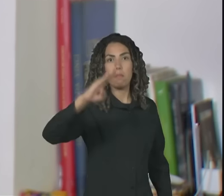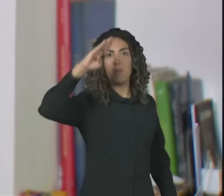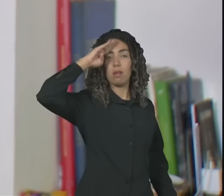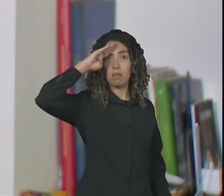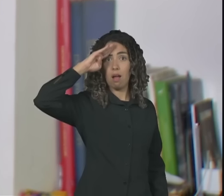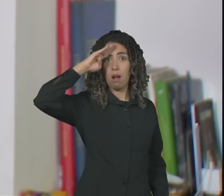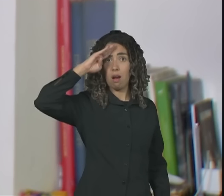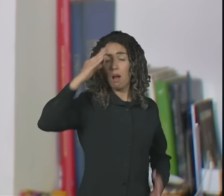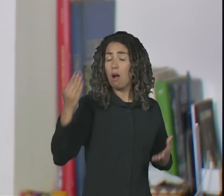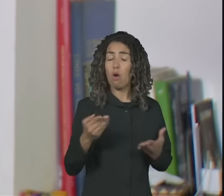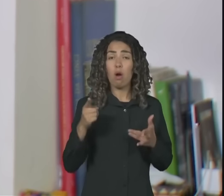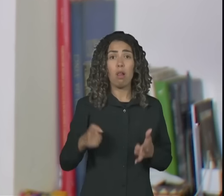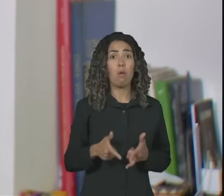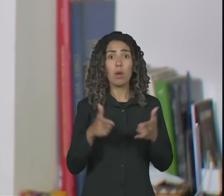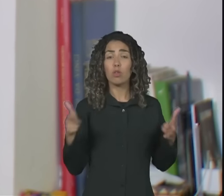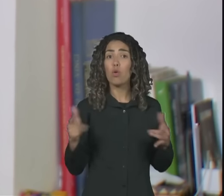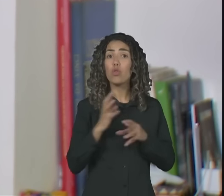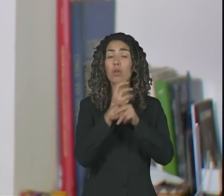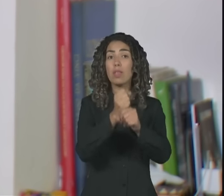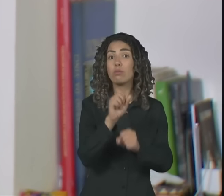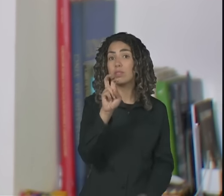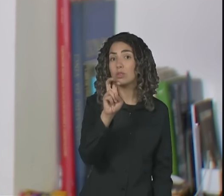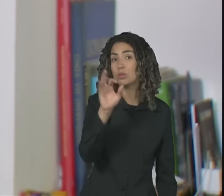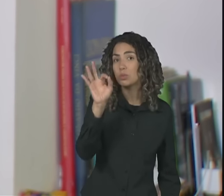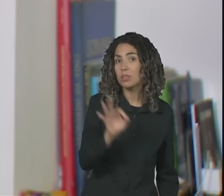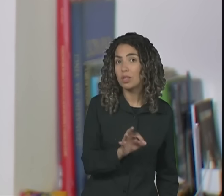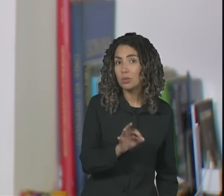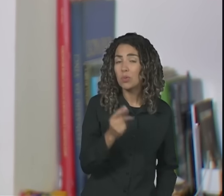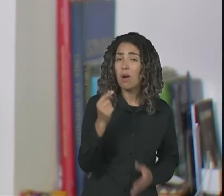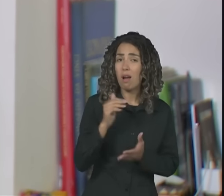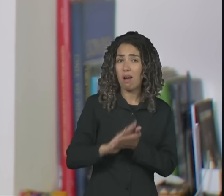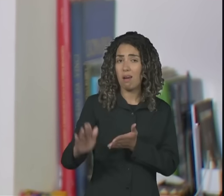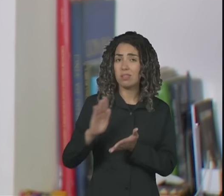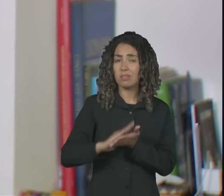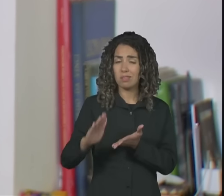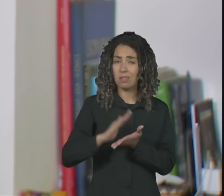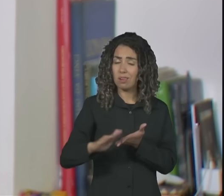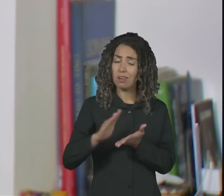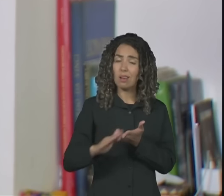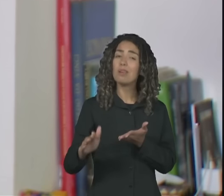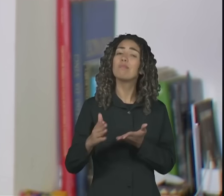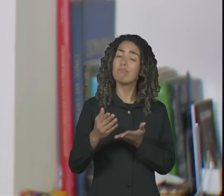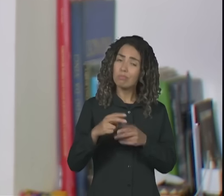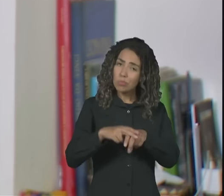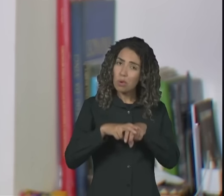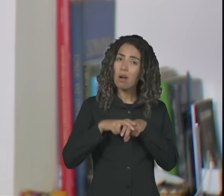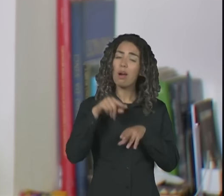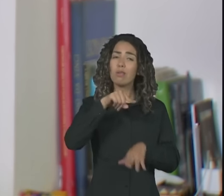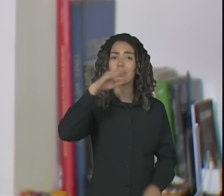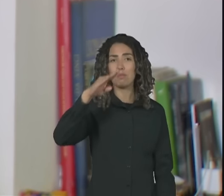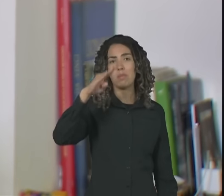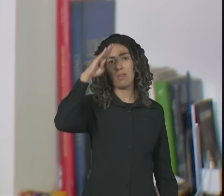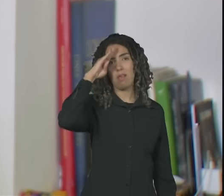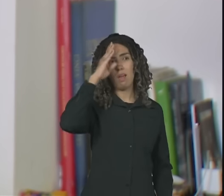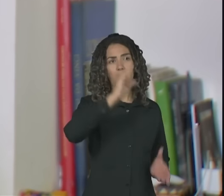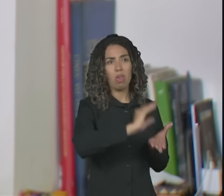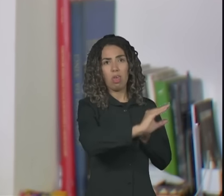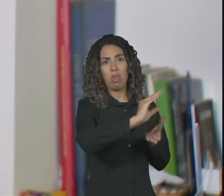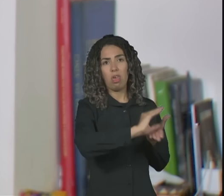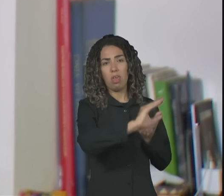para 5% dos gastos militares, o que significa uma redução dos recursos governamentais